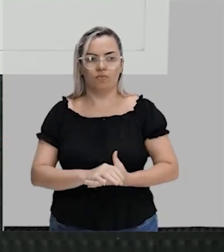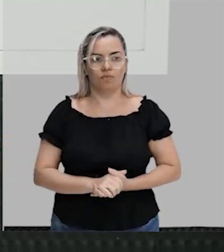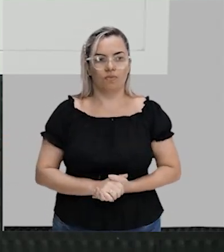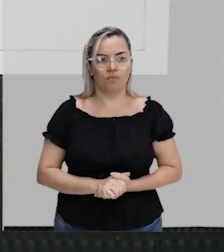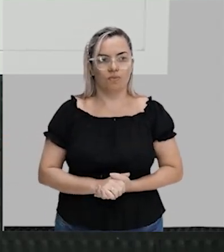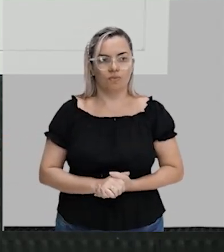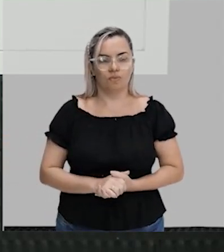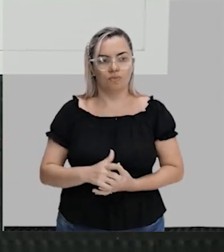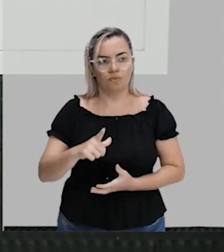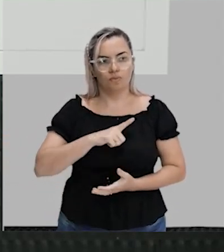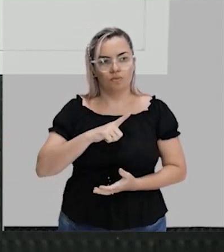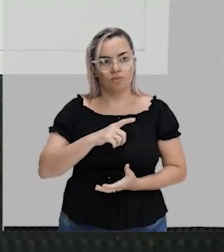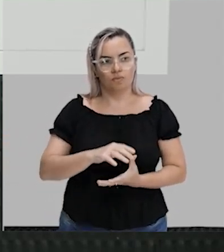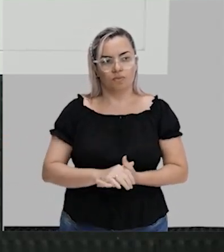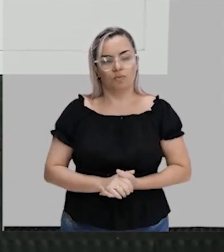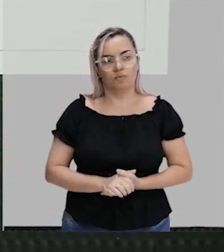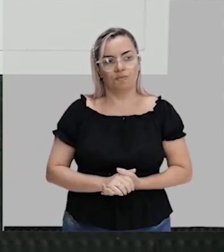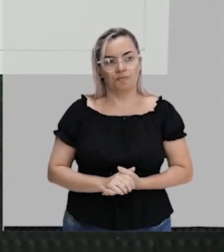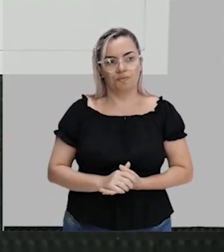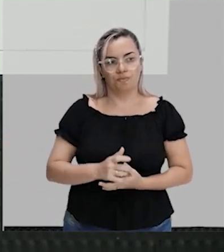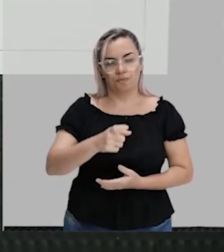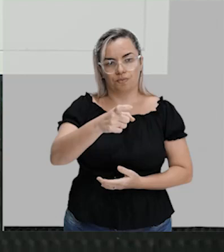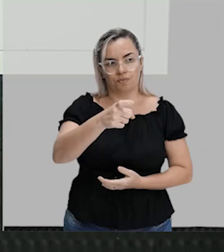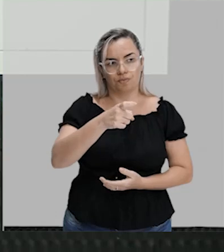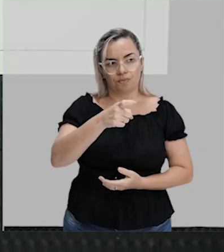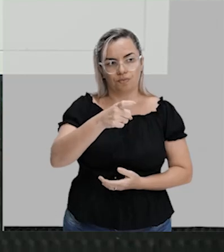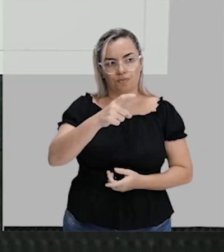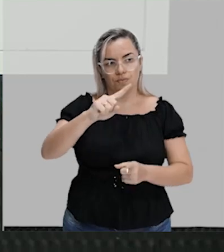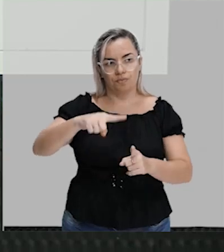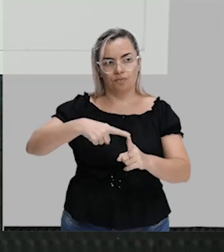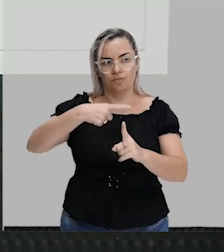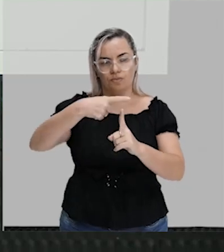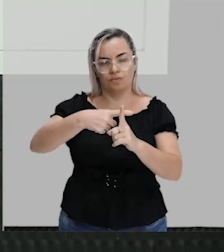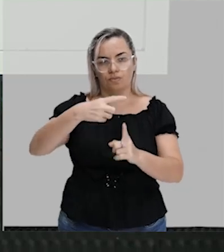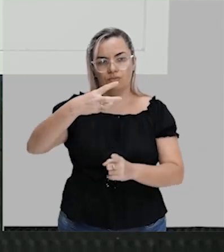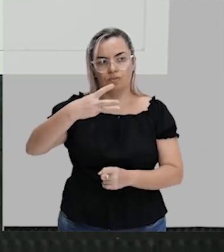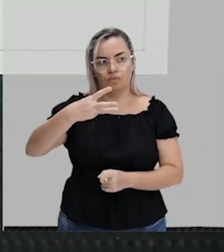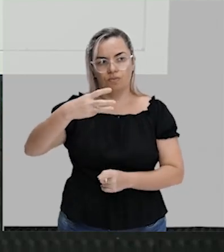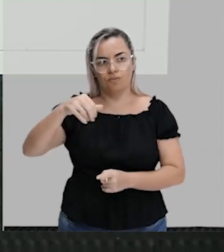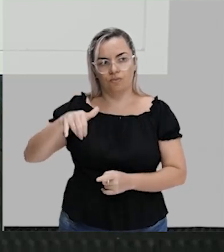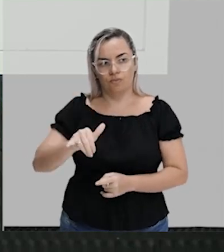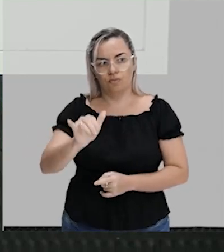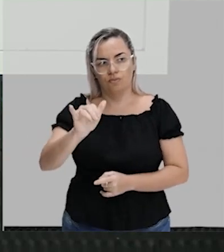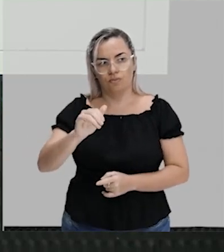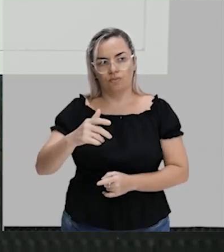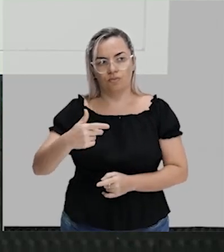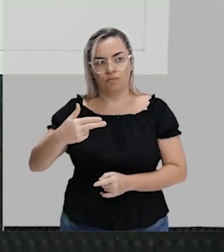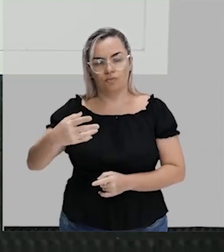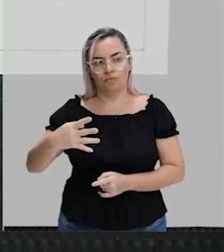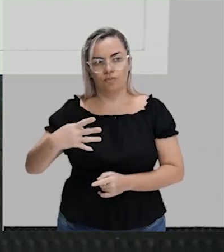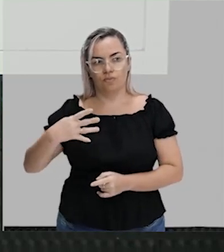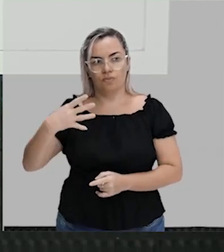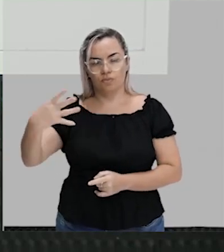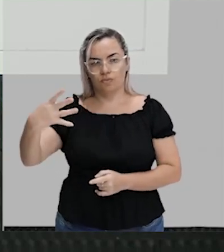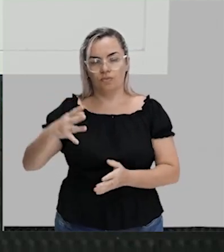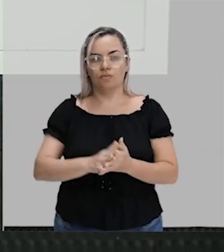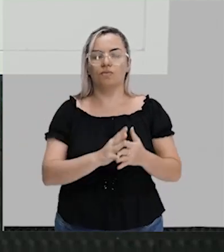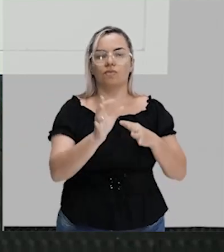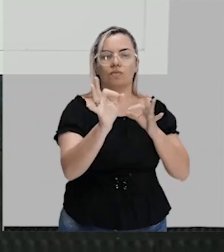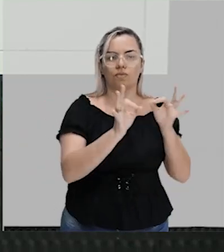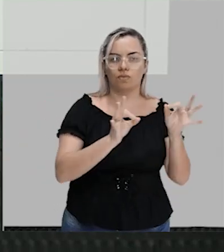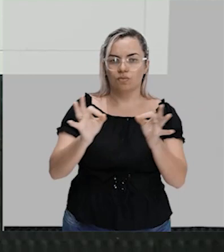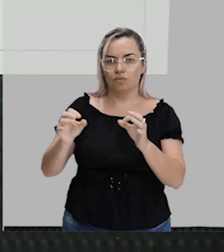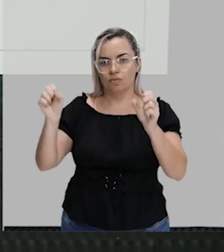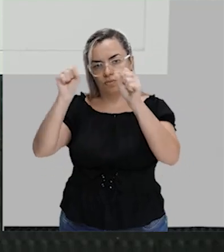Então você tem X + 3 y = 4 montou o seu